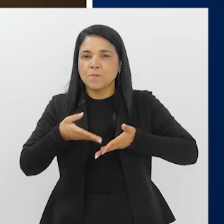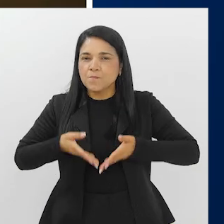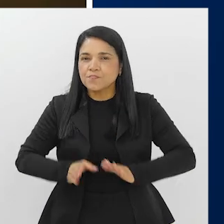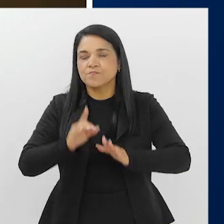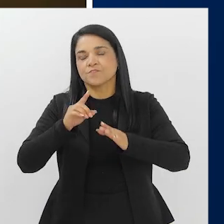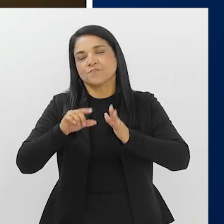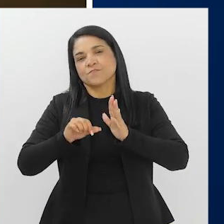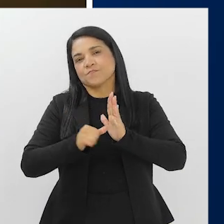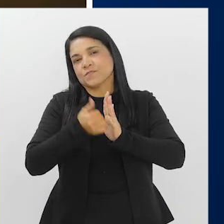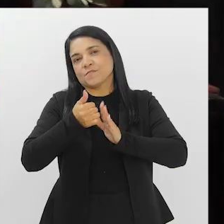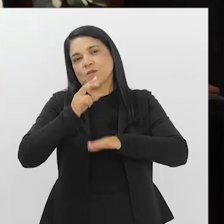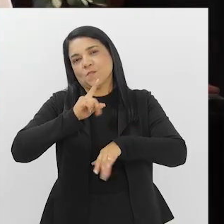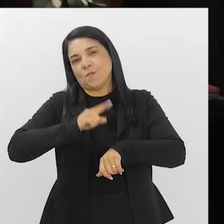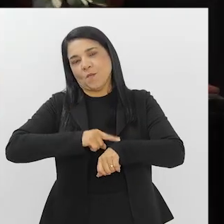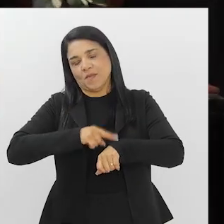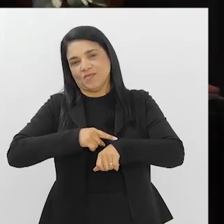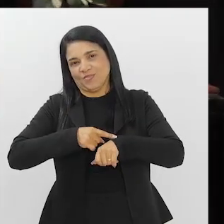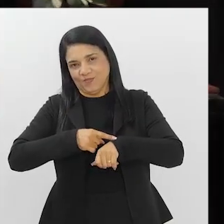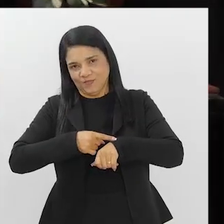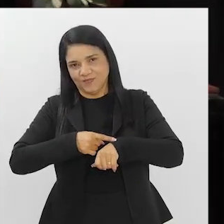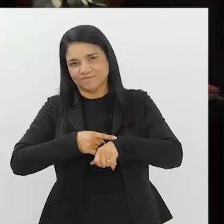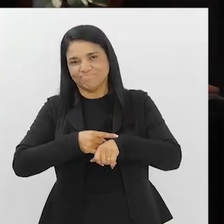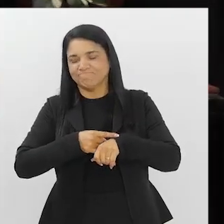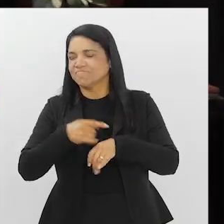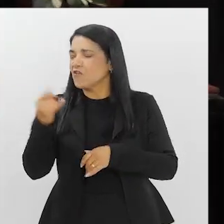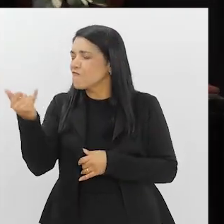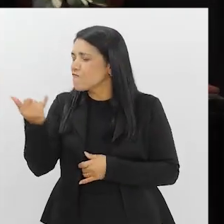hora do nascimento. Doutora, que informação